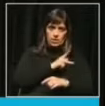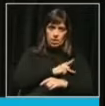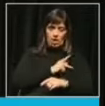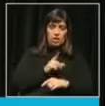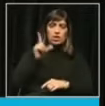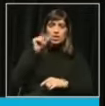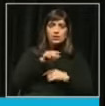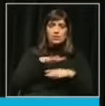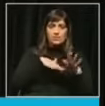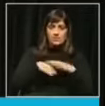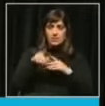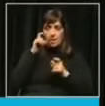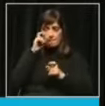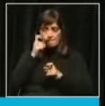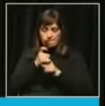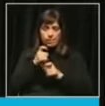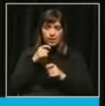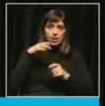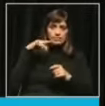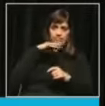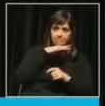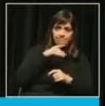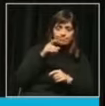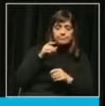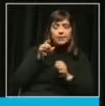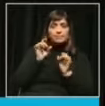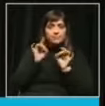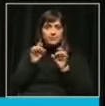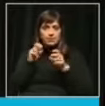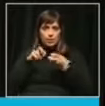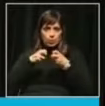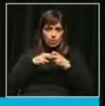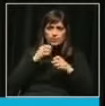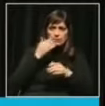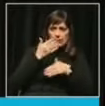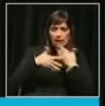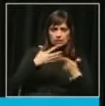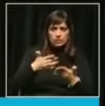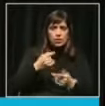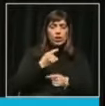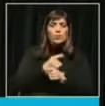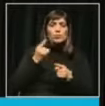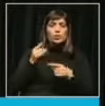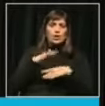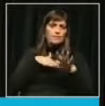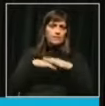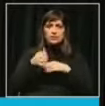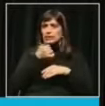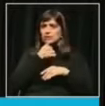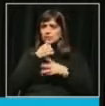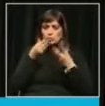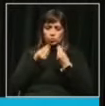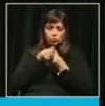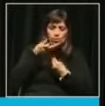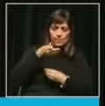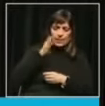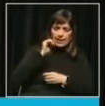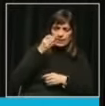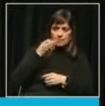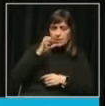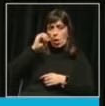efetuar um conhecimento proximidade preventivo e também proativo seja através de urgências nesse sentido junto à PSP